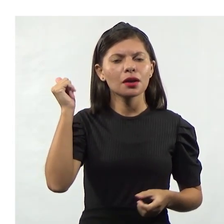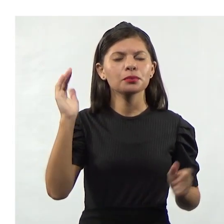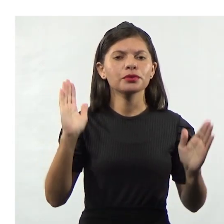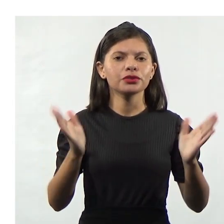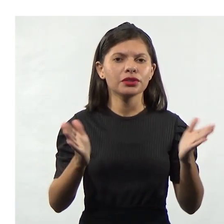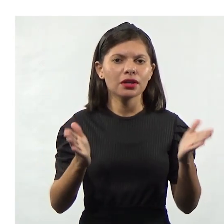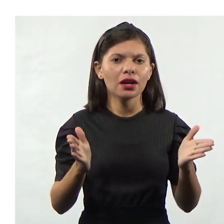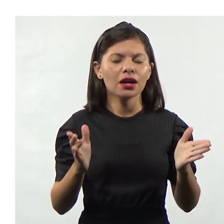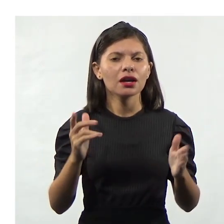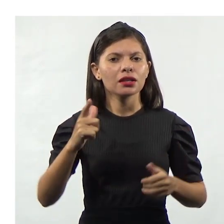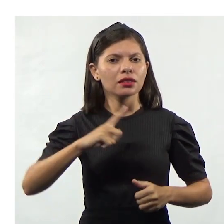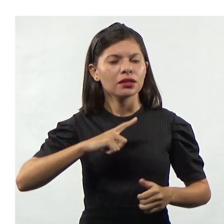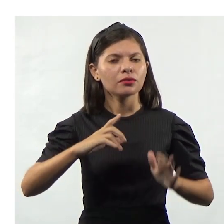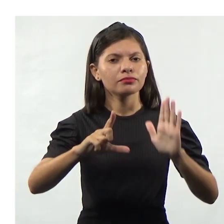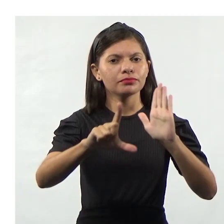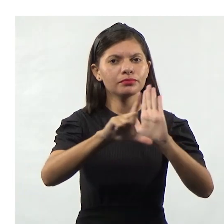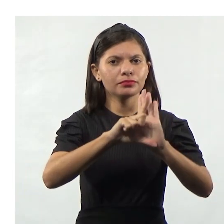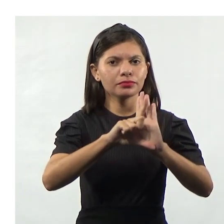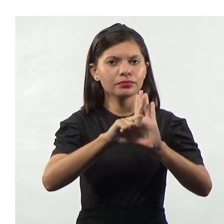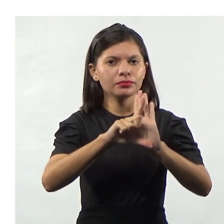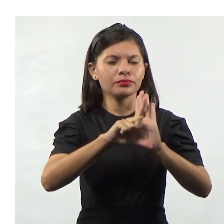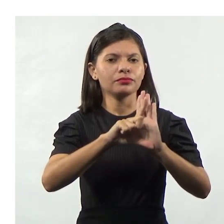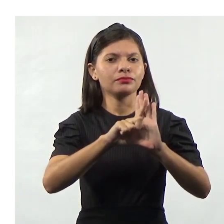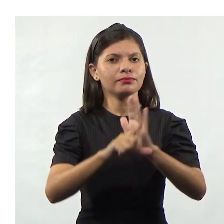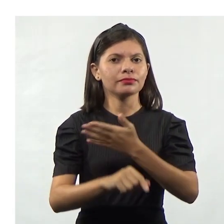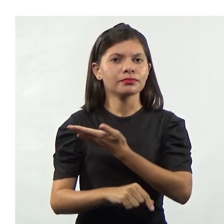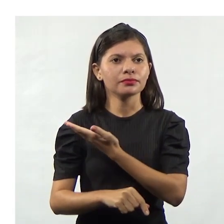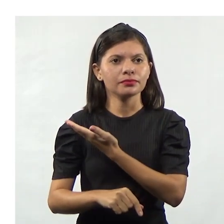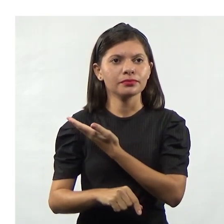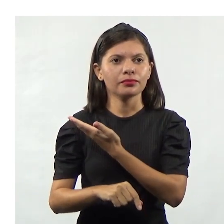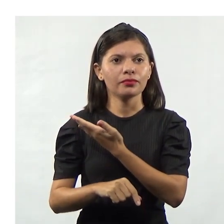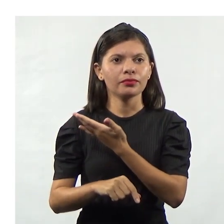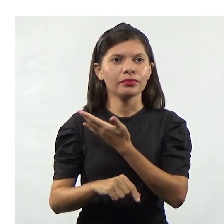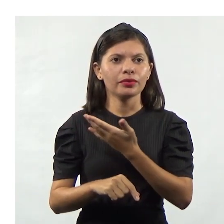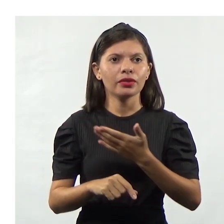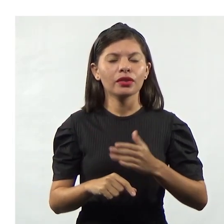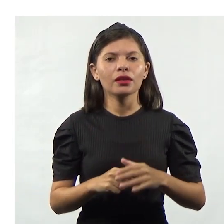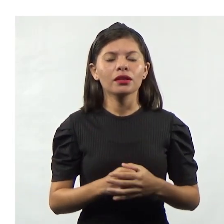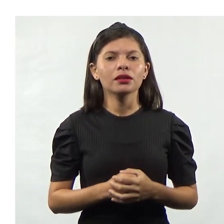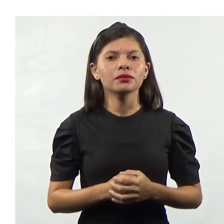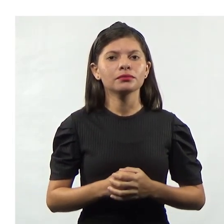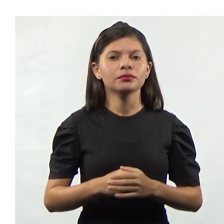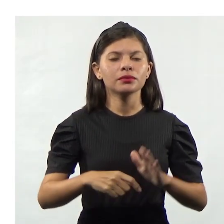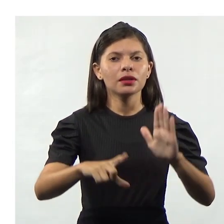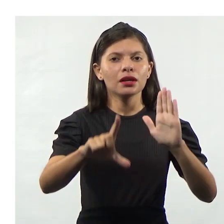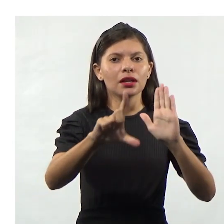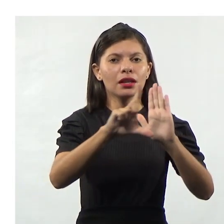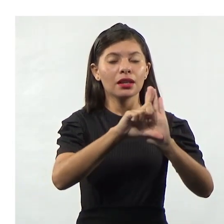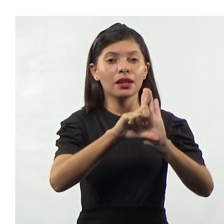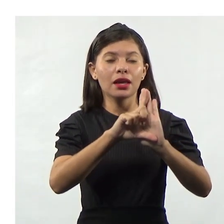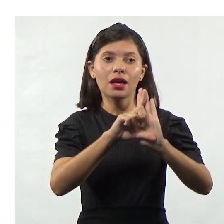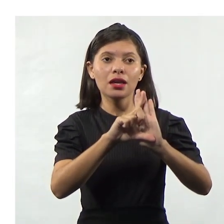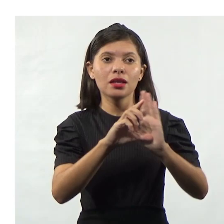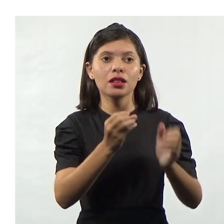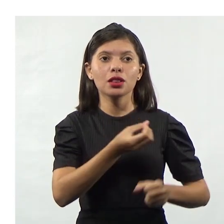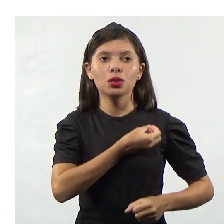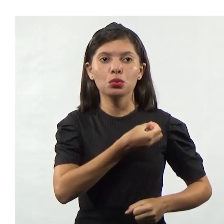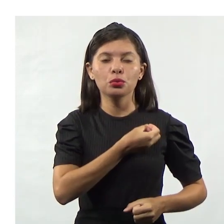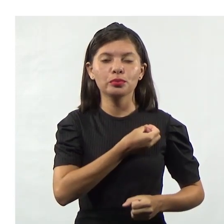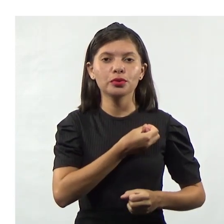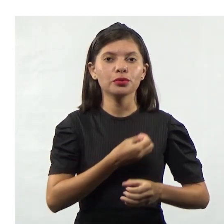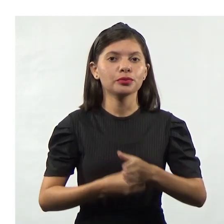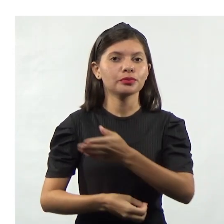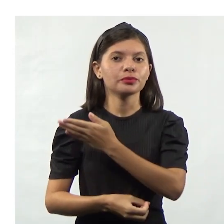a gente tem a Lei 8666, a Lei do Pregão, que é a Lei 10.520